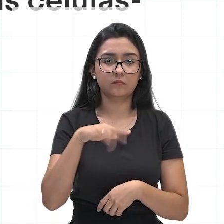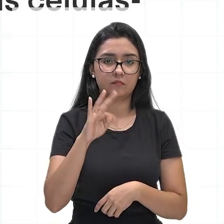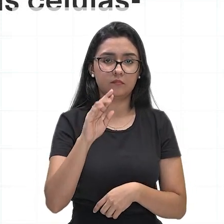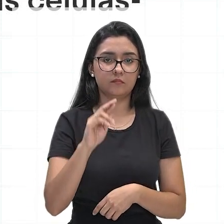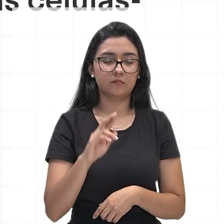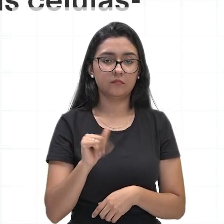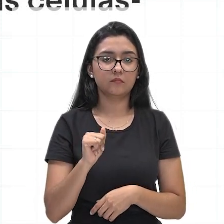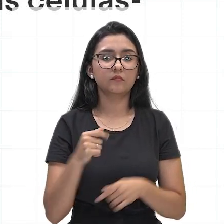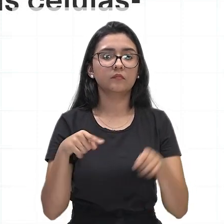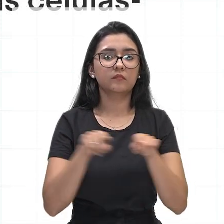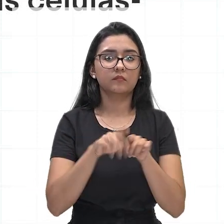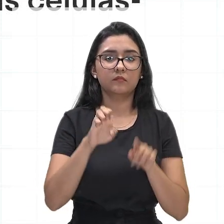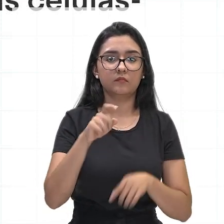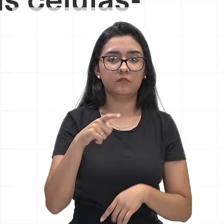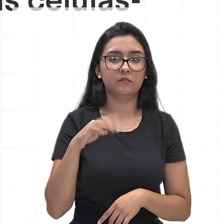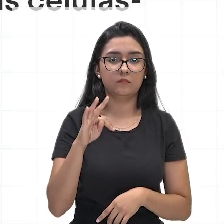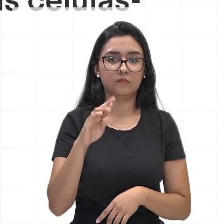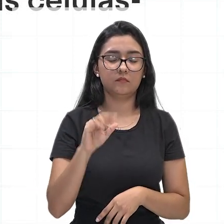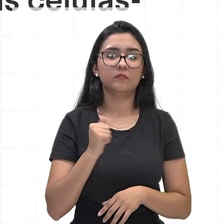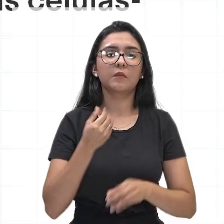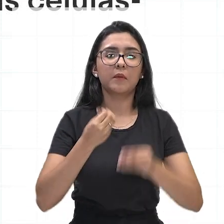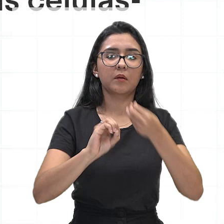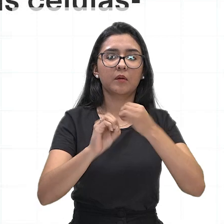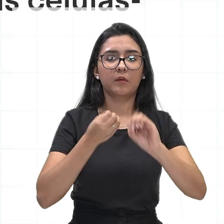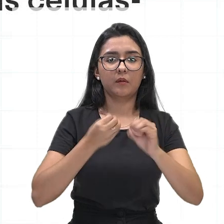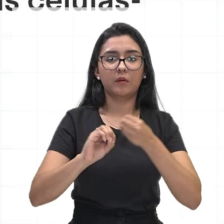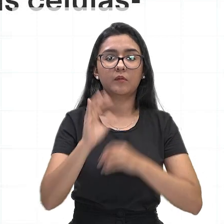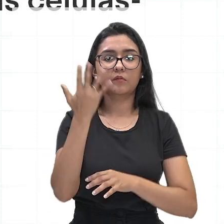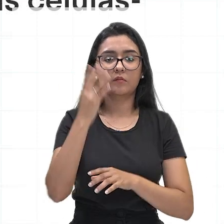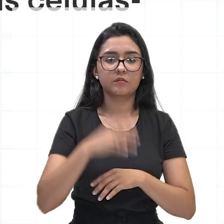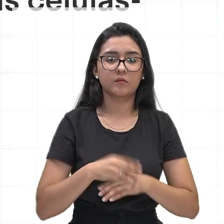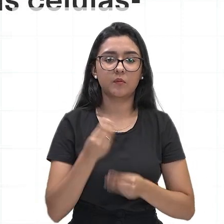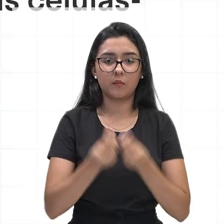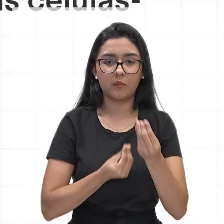e extracelular. E as trocas gasosas